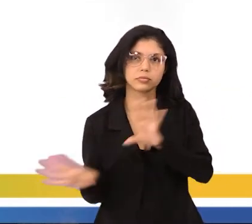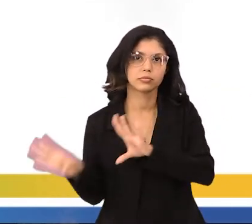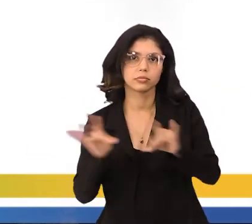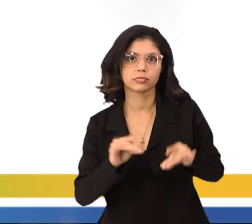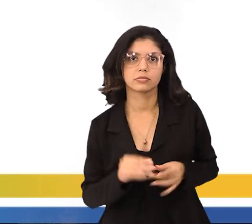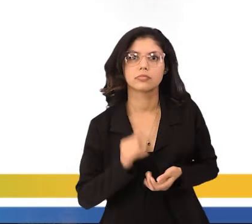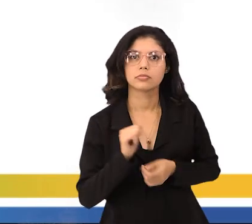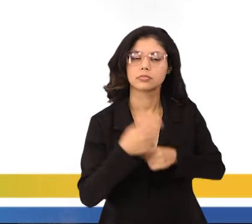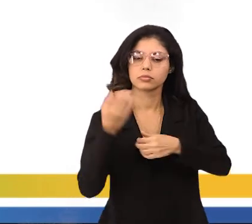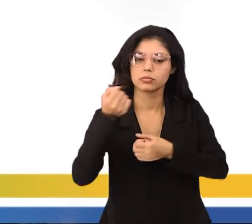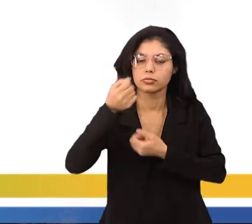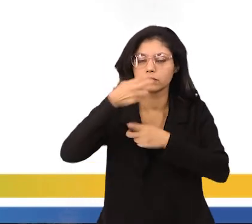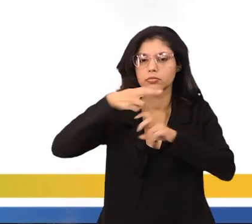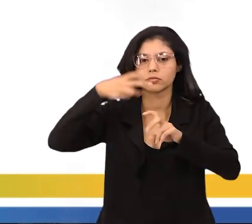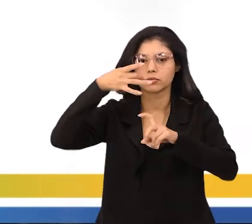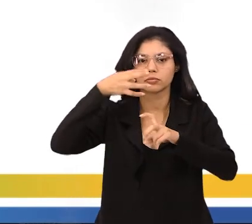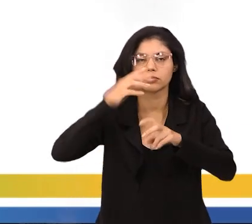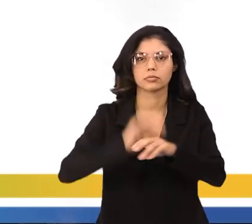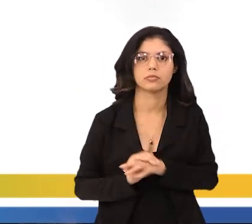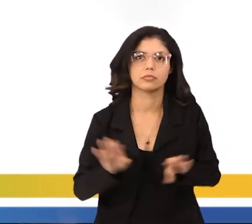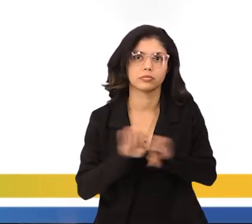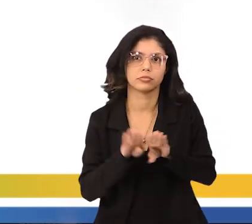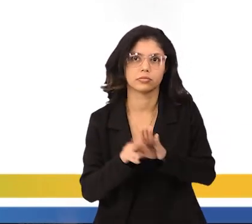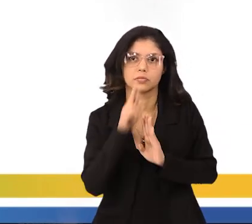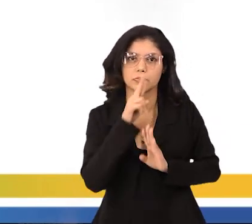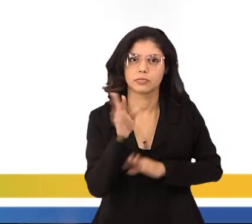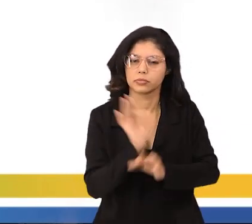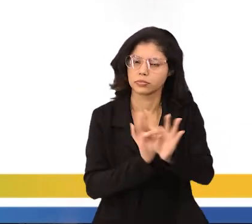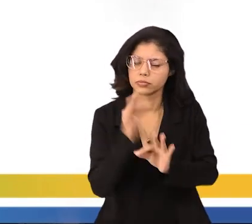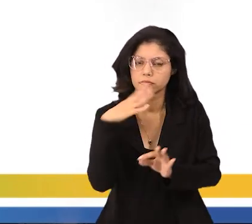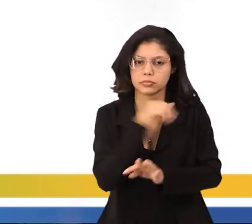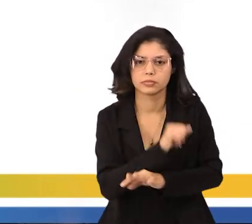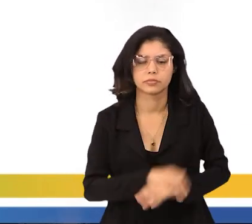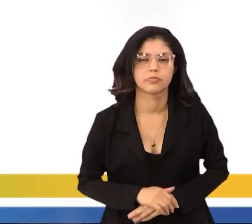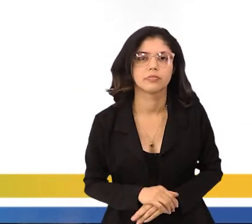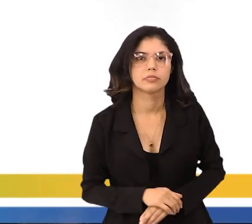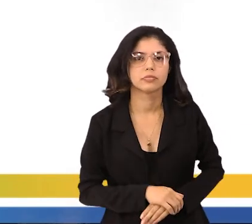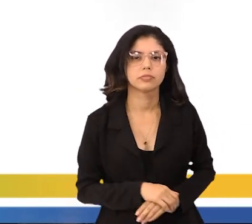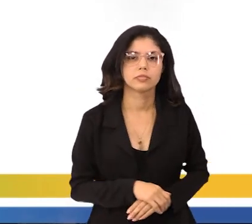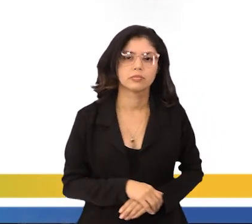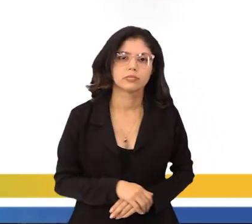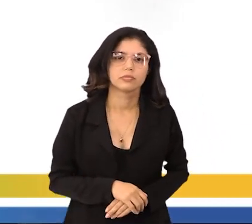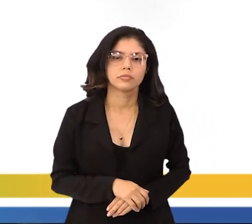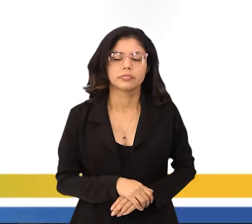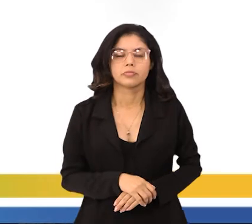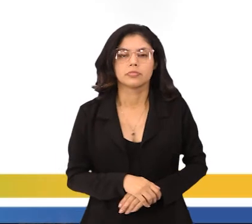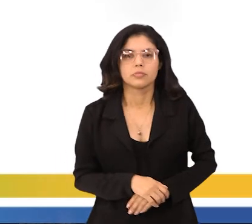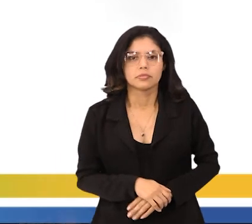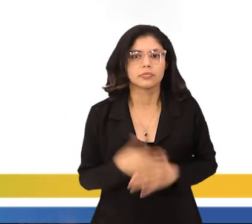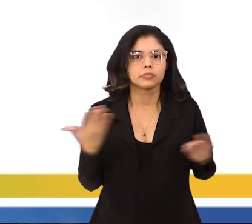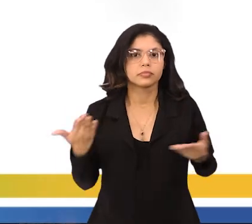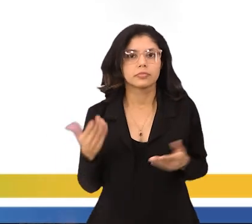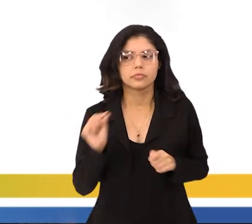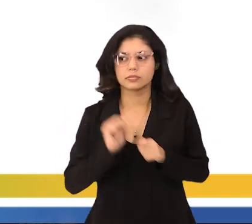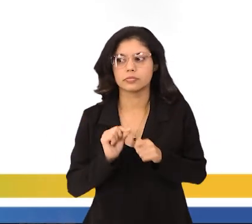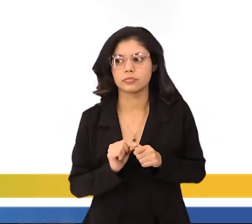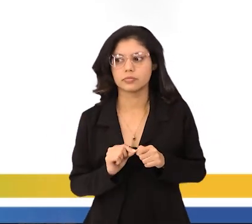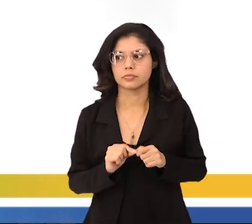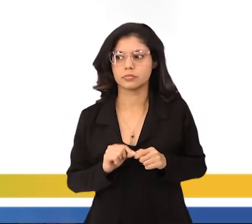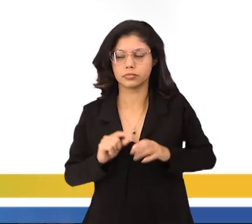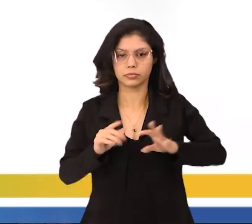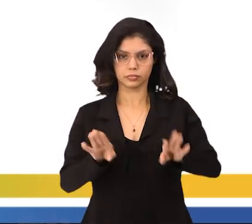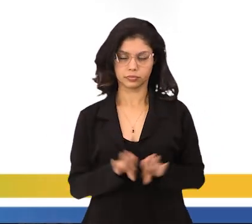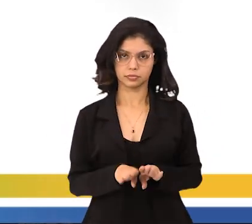padrão que é através dos expoentes para resolver as resoluções de maneiras mais rápidas, né? Então, apesar de a gente fazer de uma forma